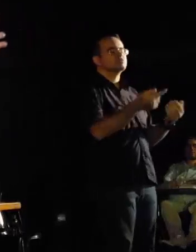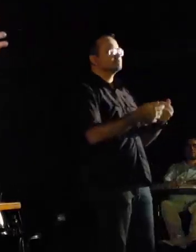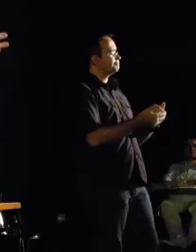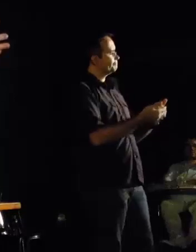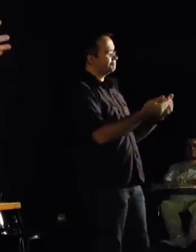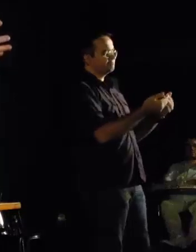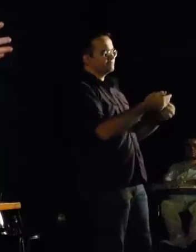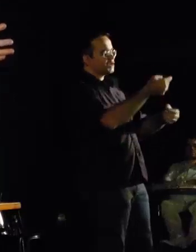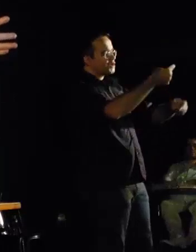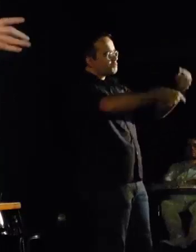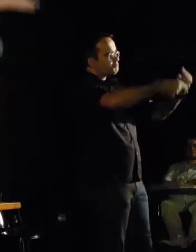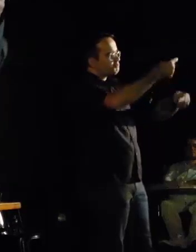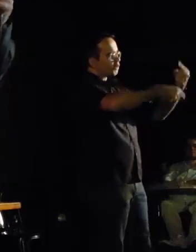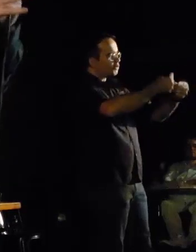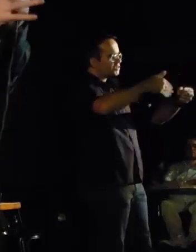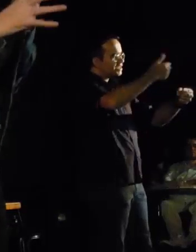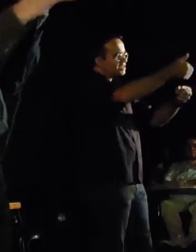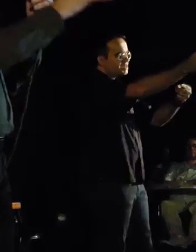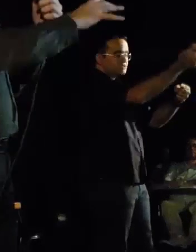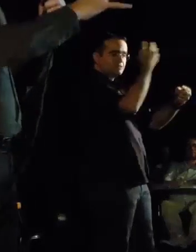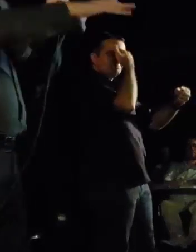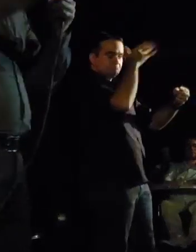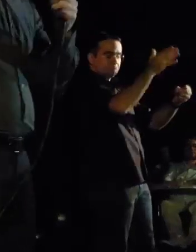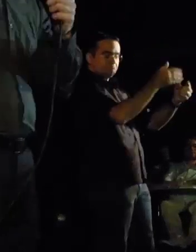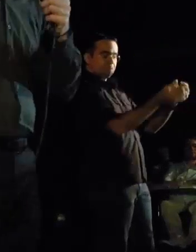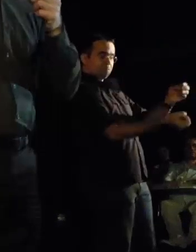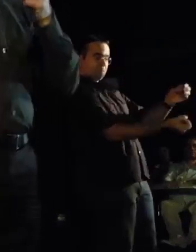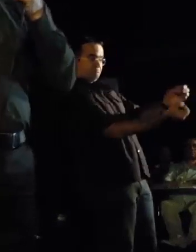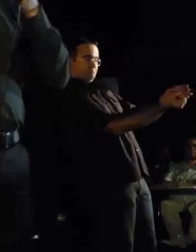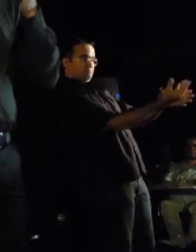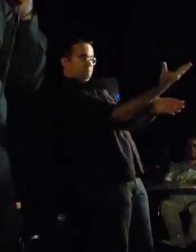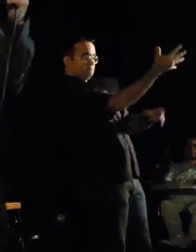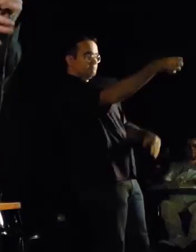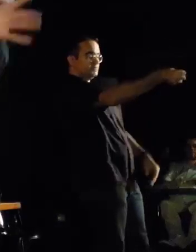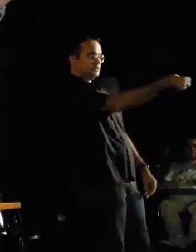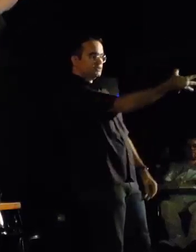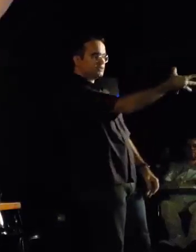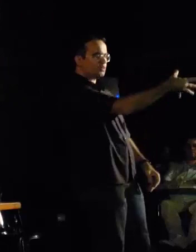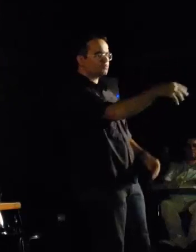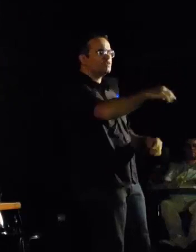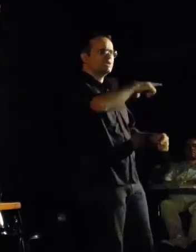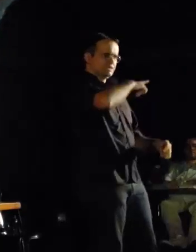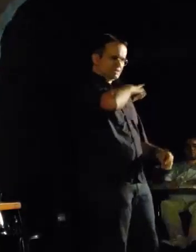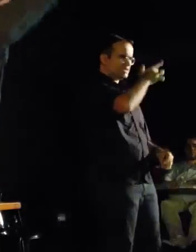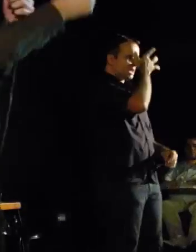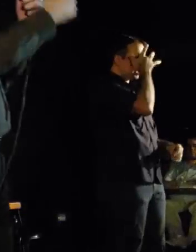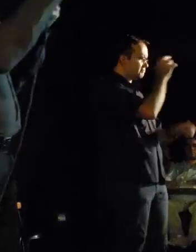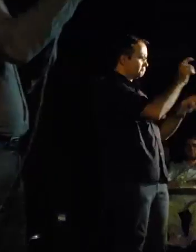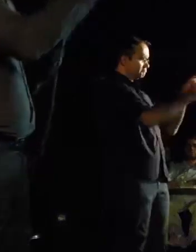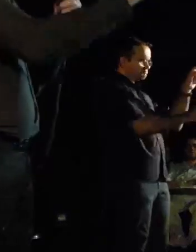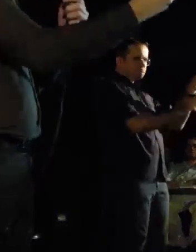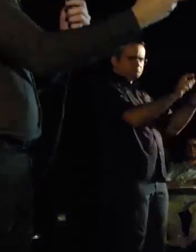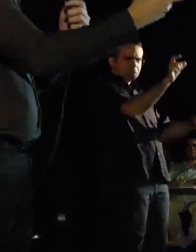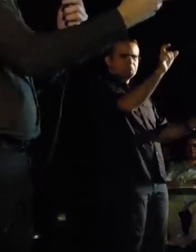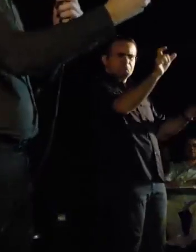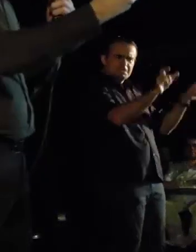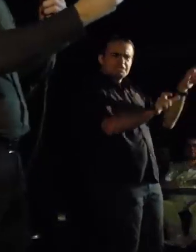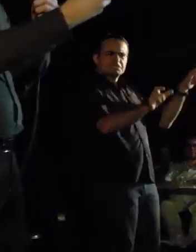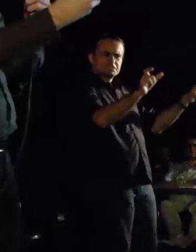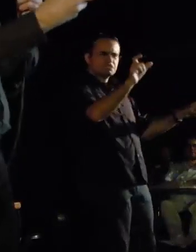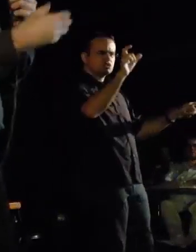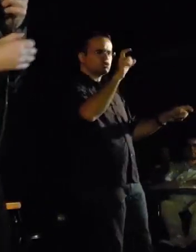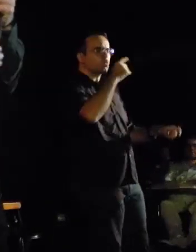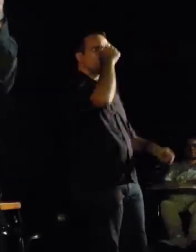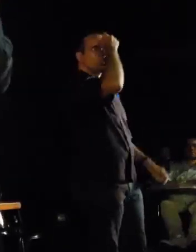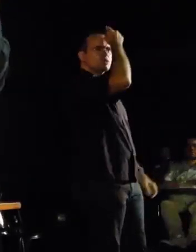político. Esse novo horizonte pode ter várias figuras, mas uma das quais nós vimos de maneira muito